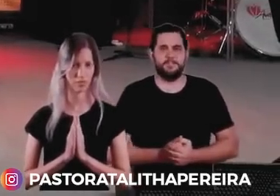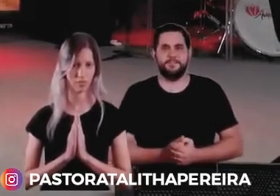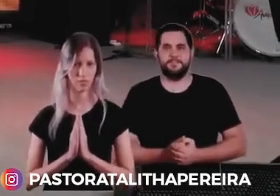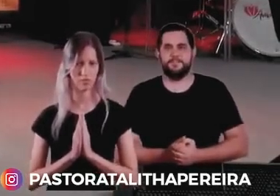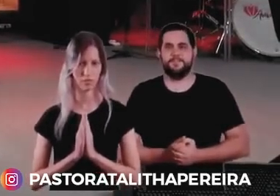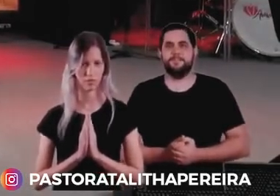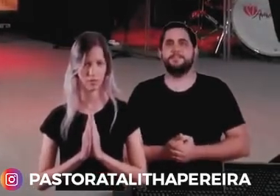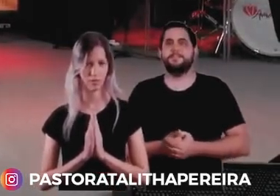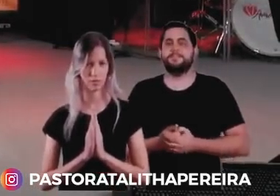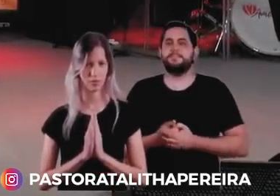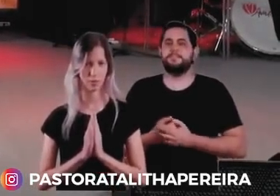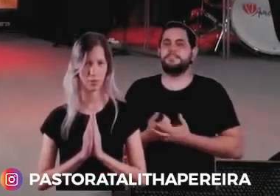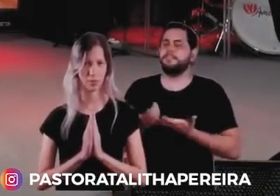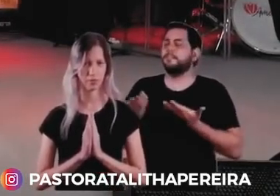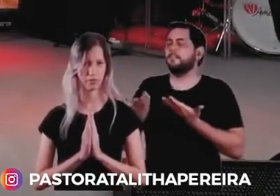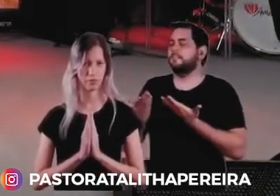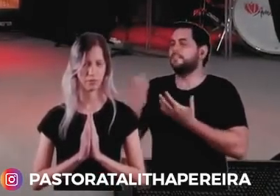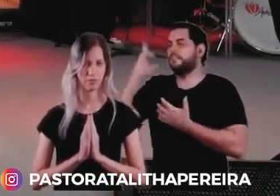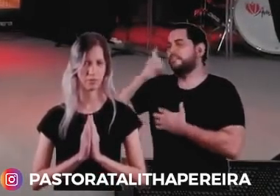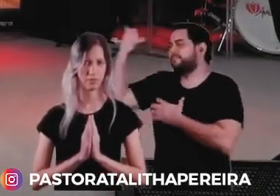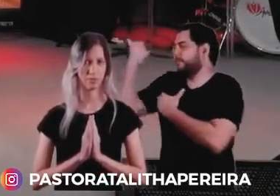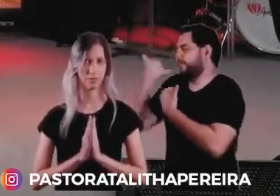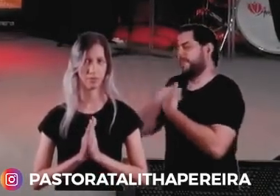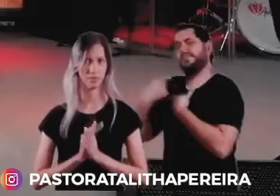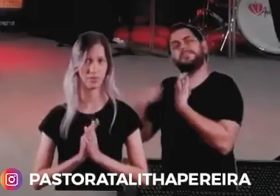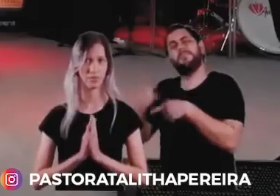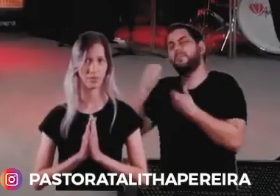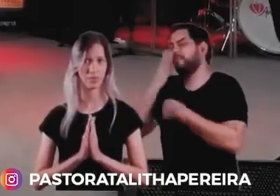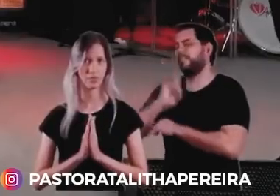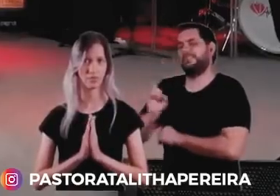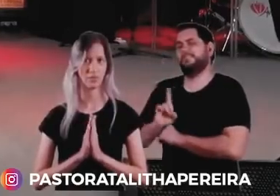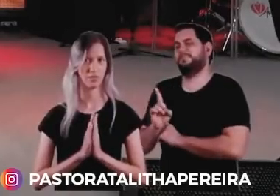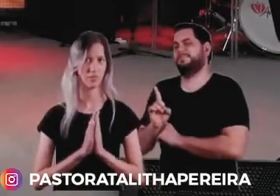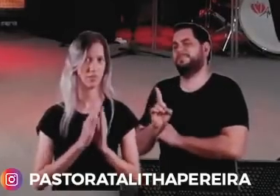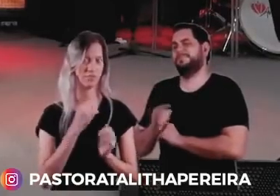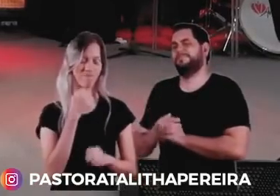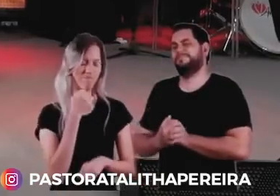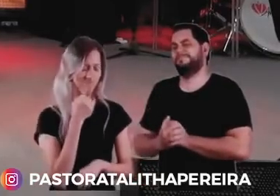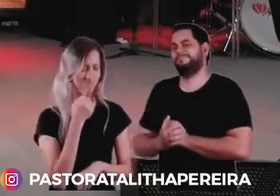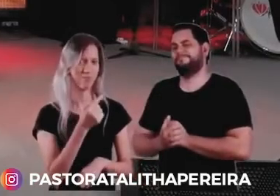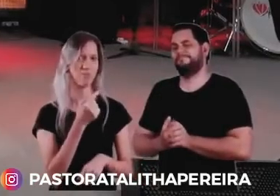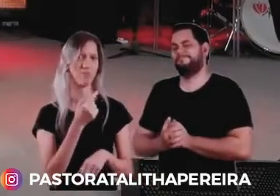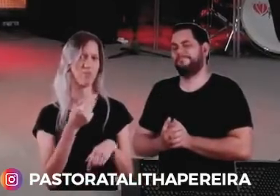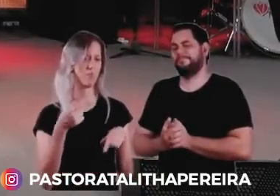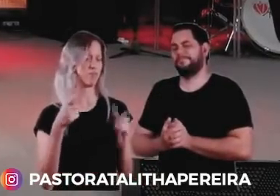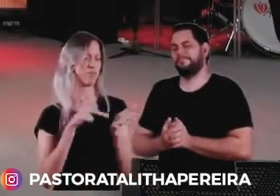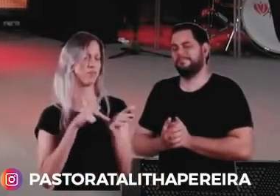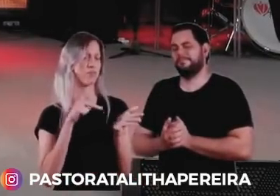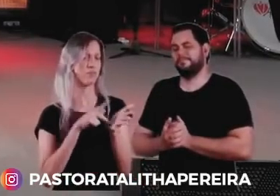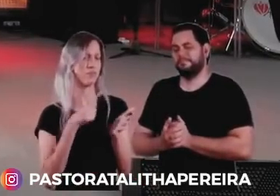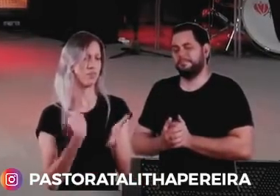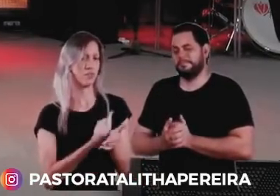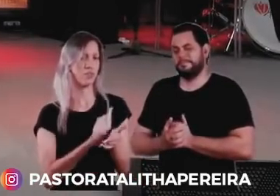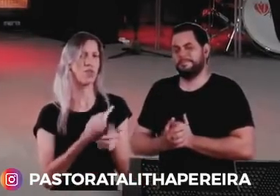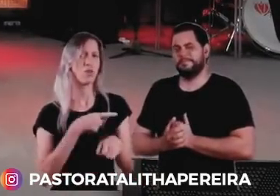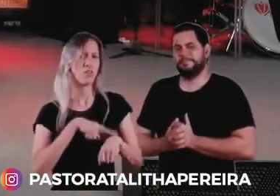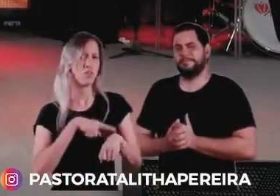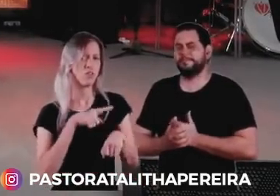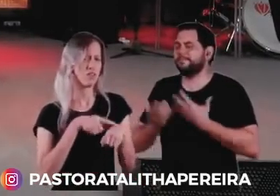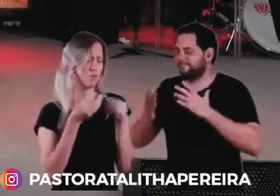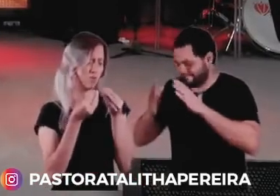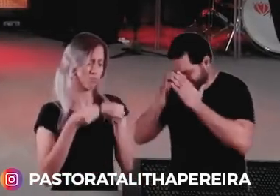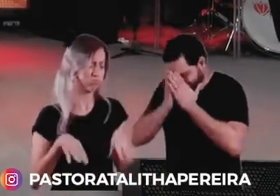Jesus. Deus está falando comigo e está me dizendo que não vale a pena, filha. Realmente não vale. A gente está desperdiçando o nosso tempo.